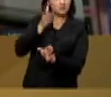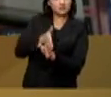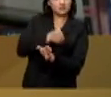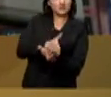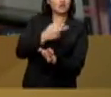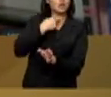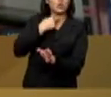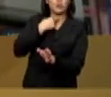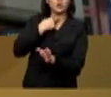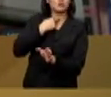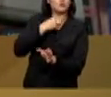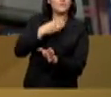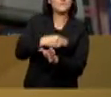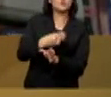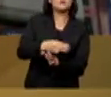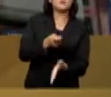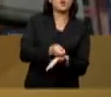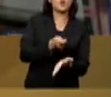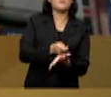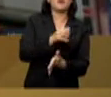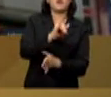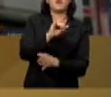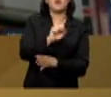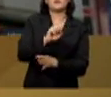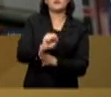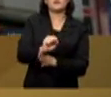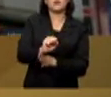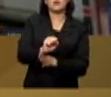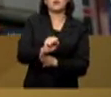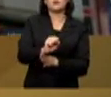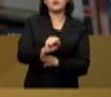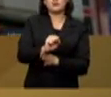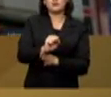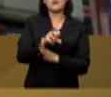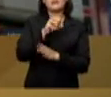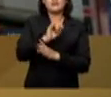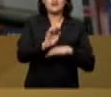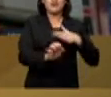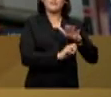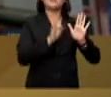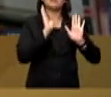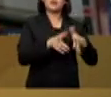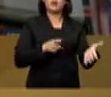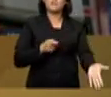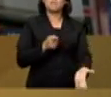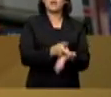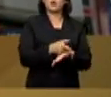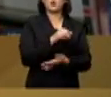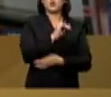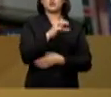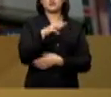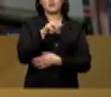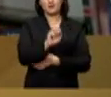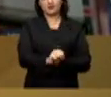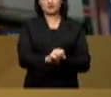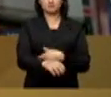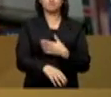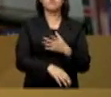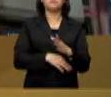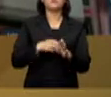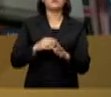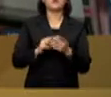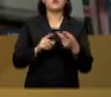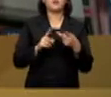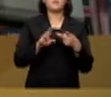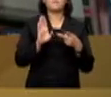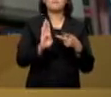municípios cobrem o ISS em relação aos mesmos fatos geradores. B. Impedir que